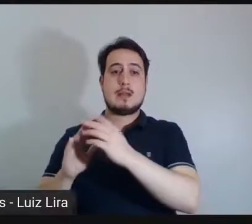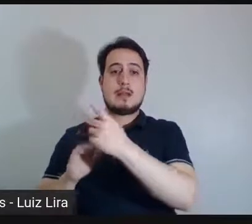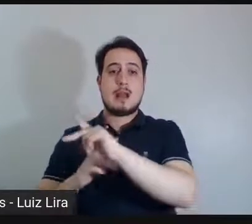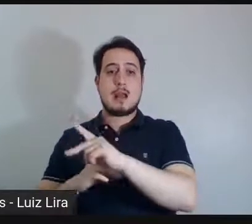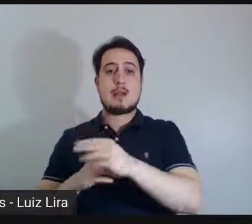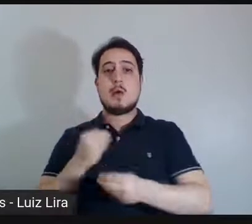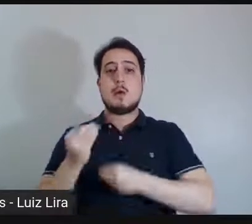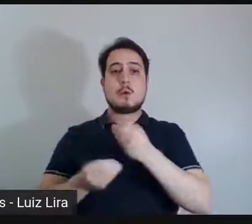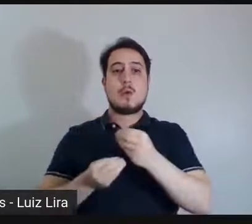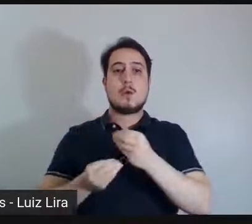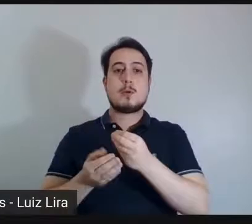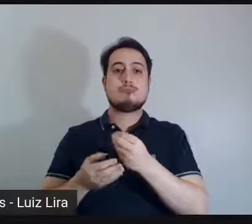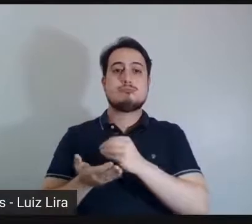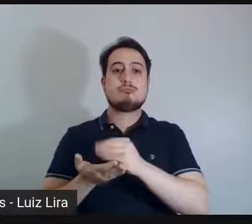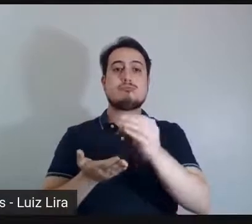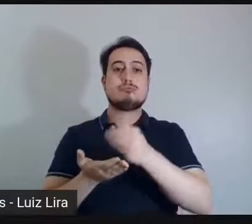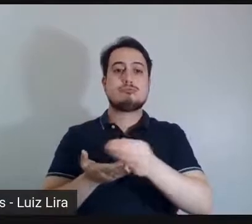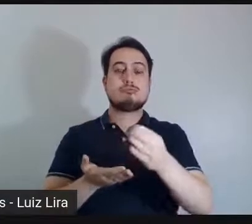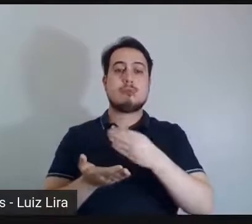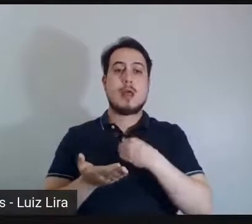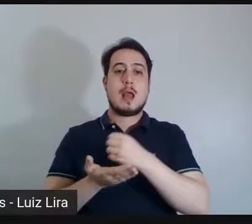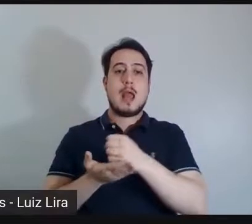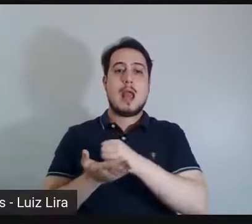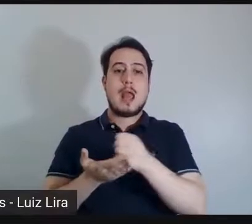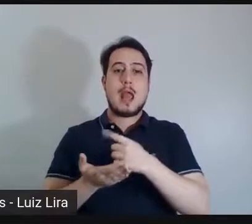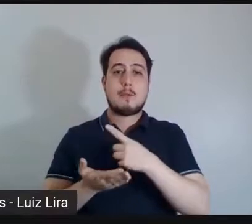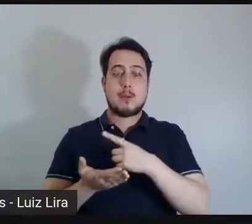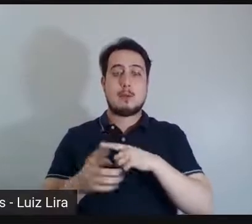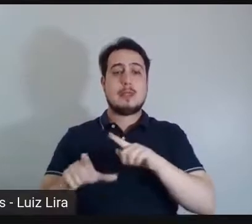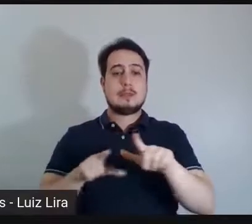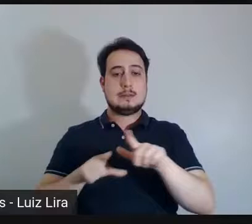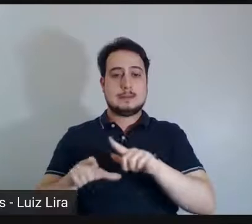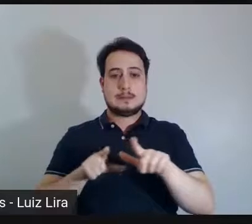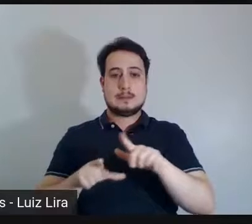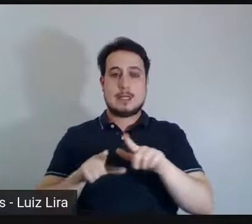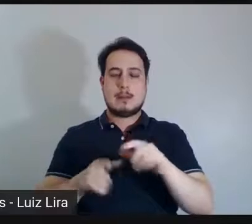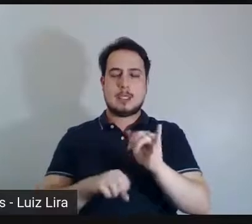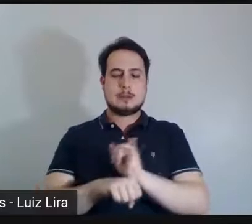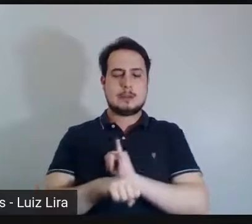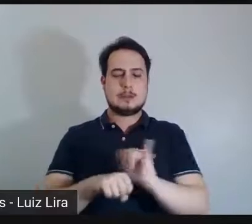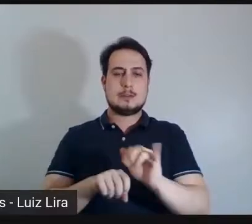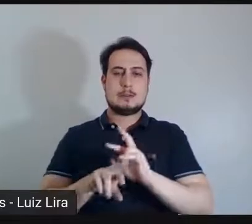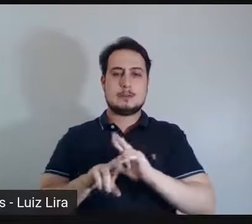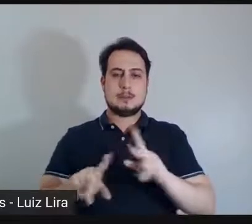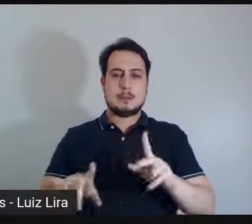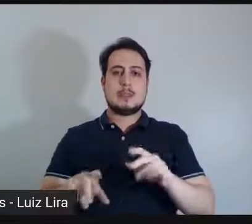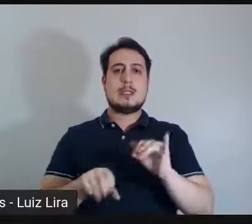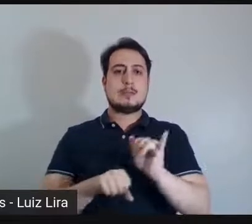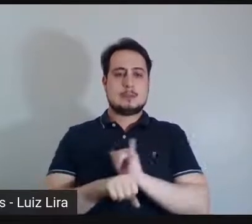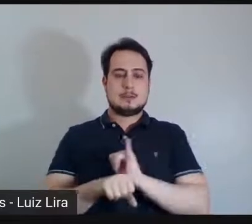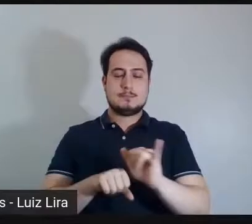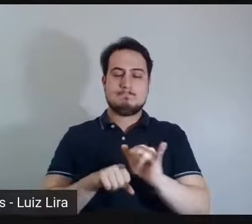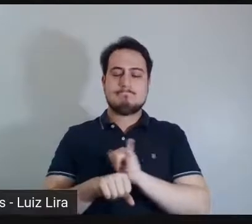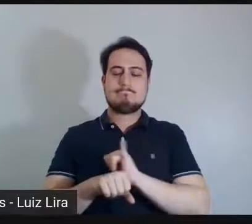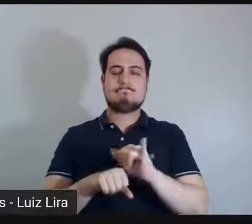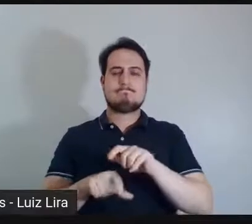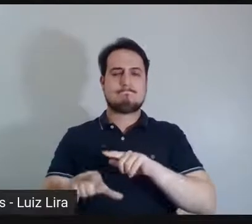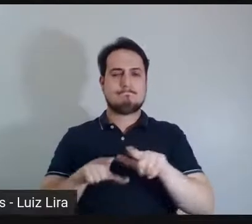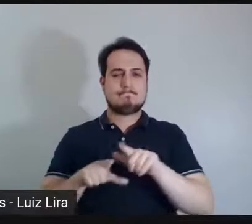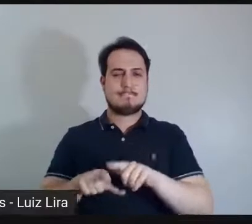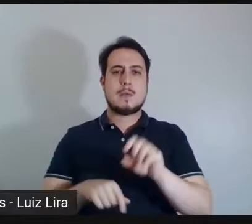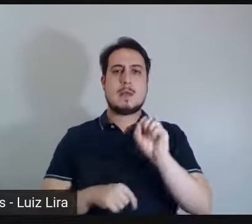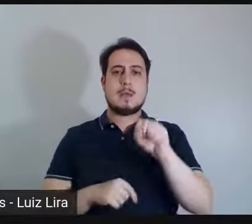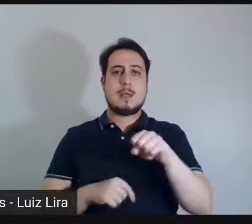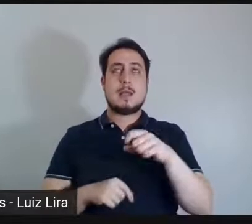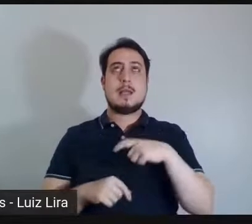foi mudando as próprias leis, trabalhamos em MP, e a gente atuou muito fortemente nisso, né? Então, eu tenho o privilégio